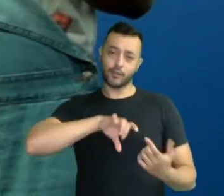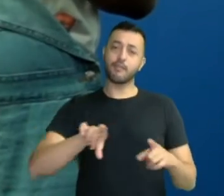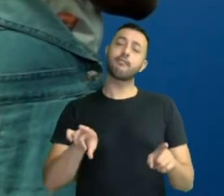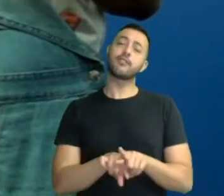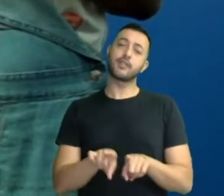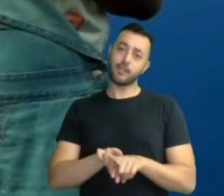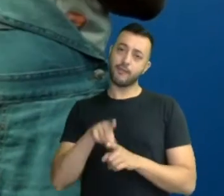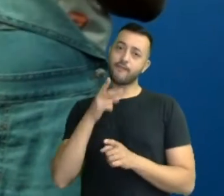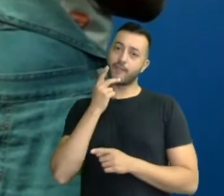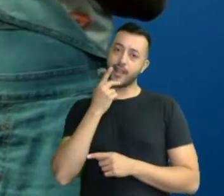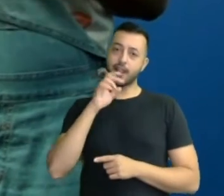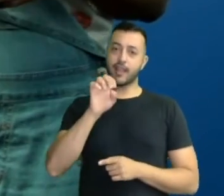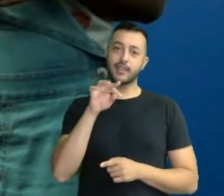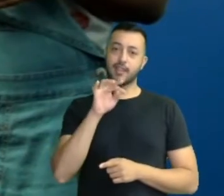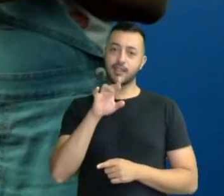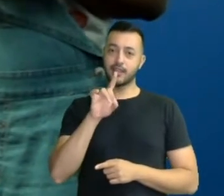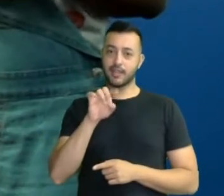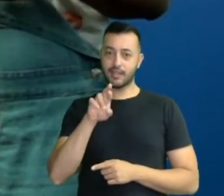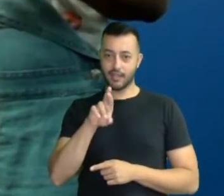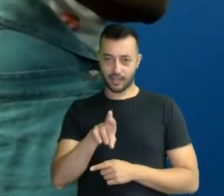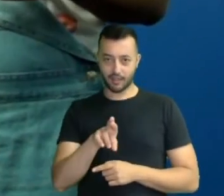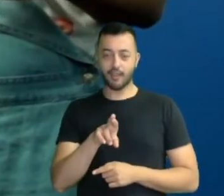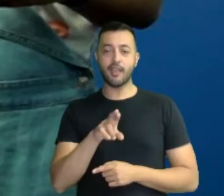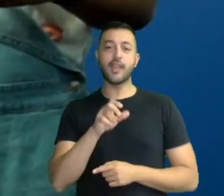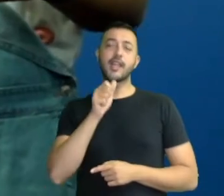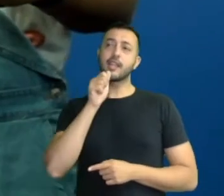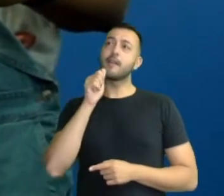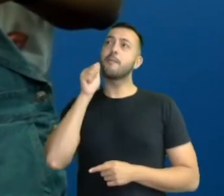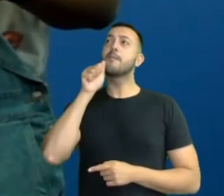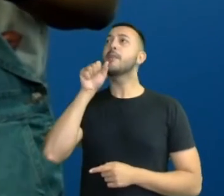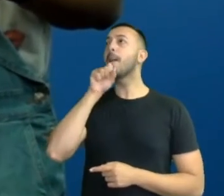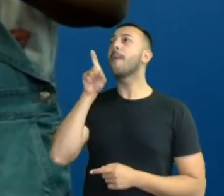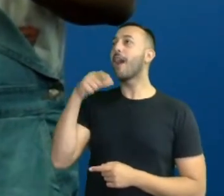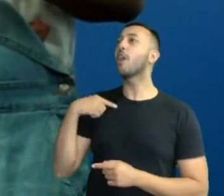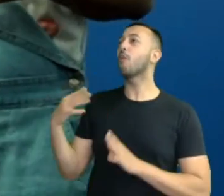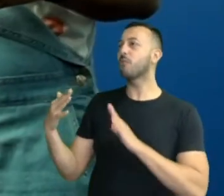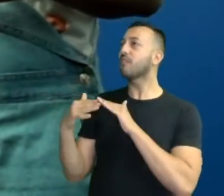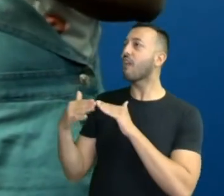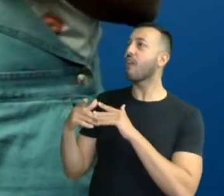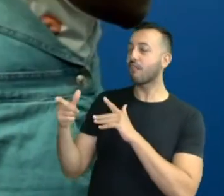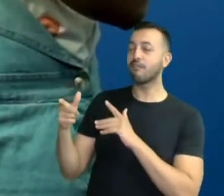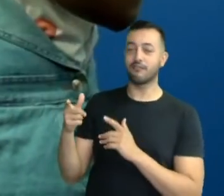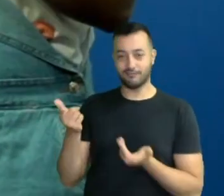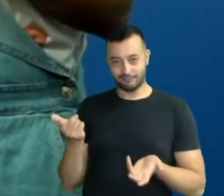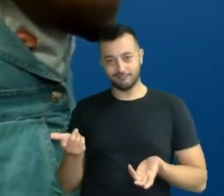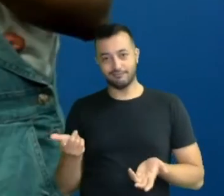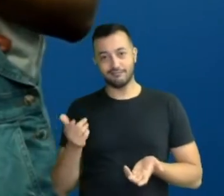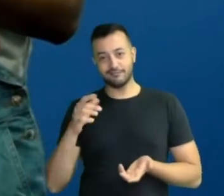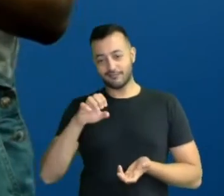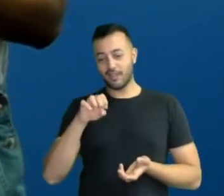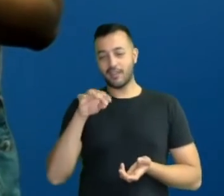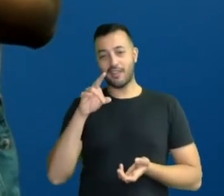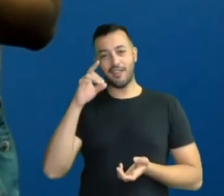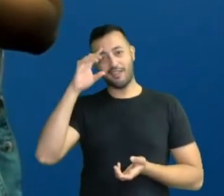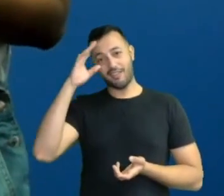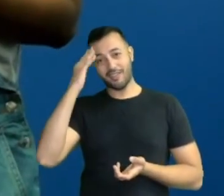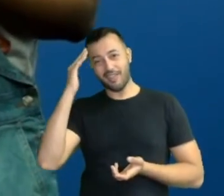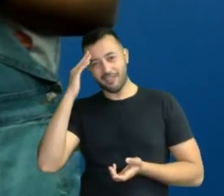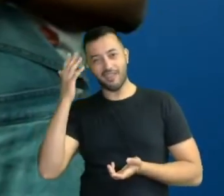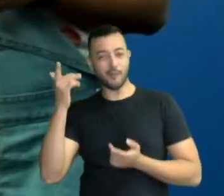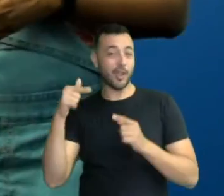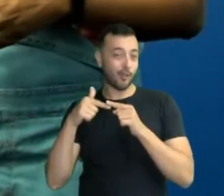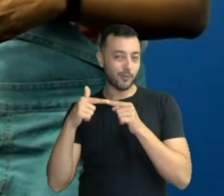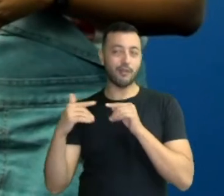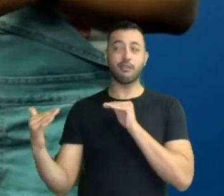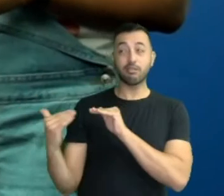também usa o verbo entender nesse sentido, né? Ah, com minha mãe eu me entendo, que significa assim, ah, eu e minha mãe a gente se dá bem, a gente se